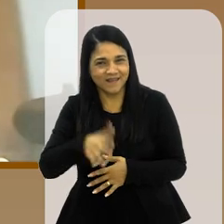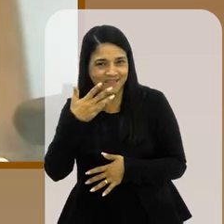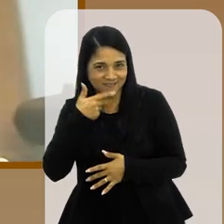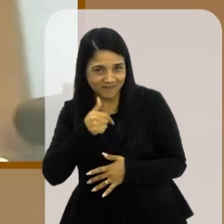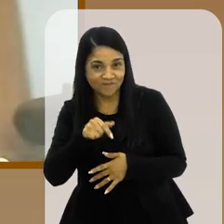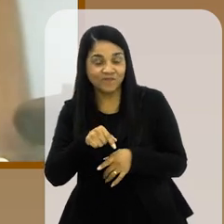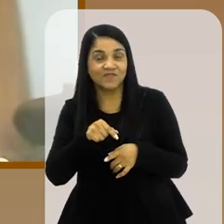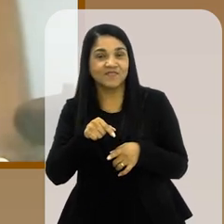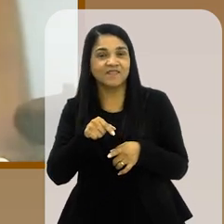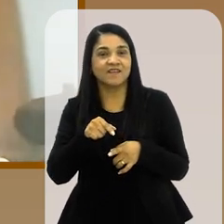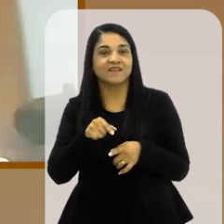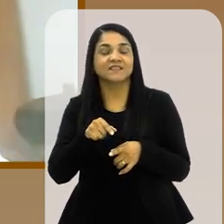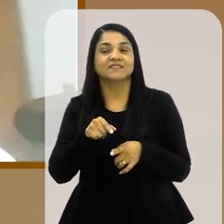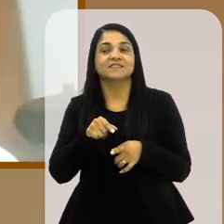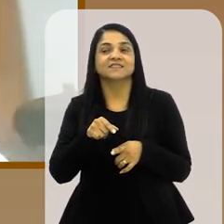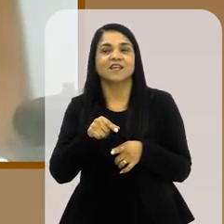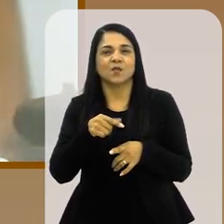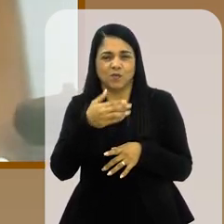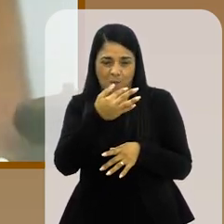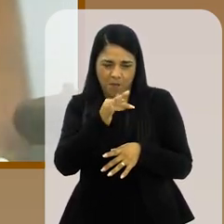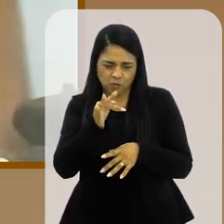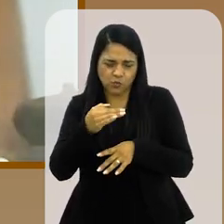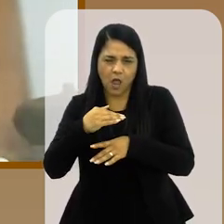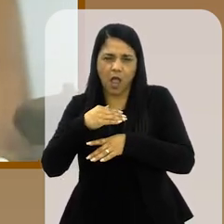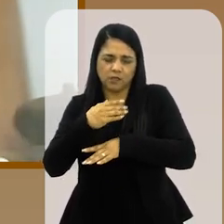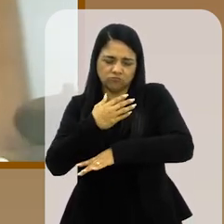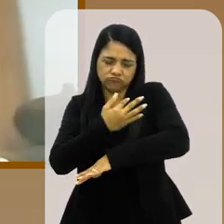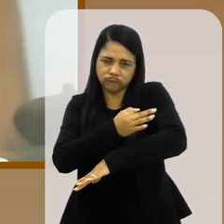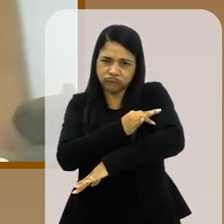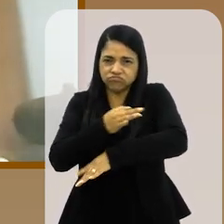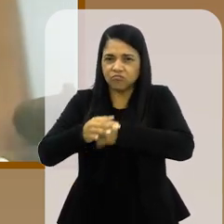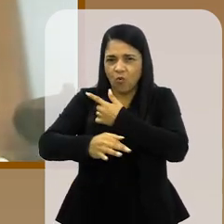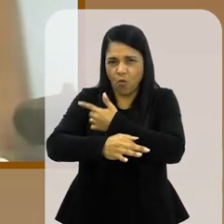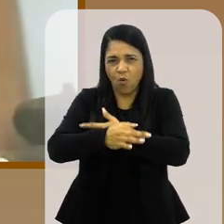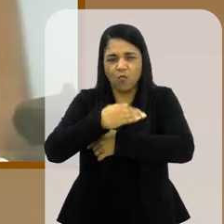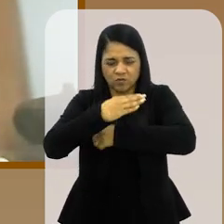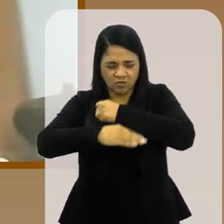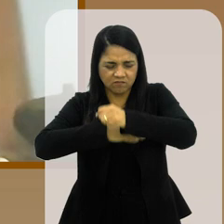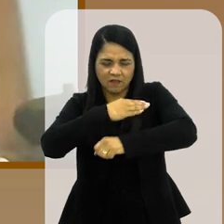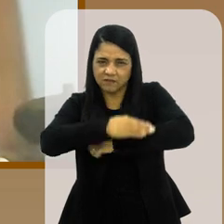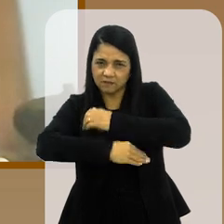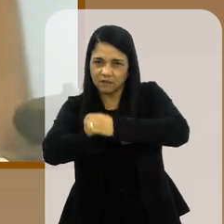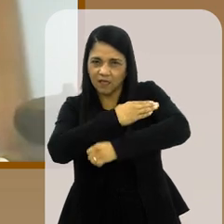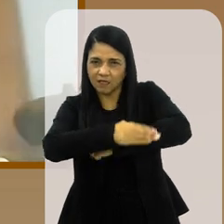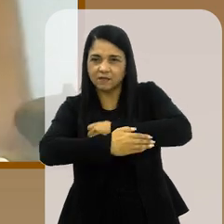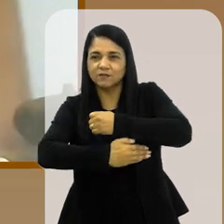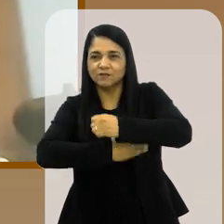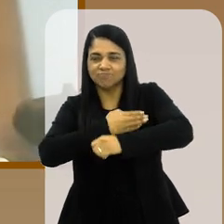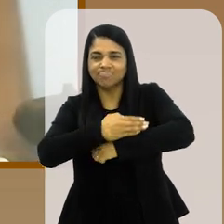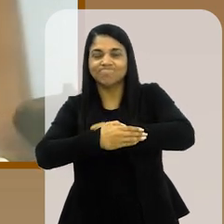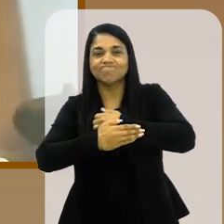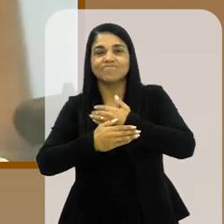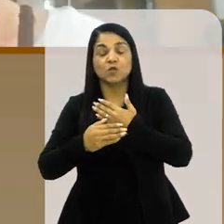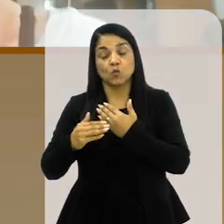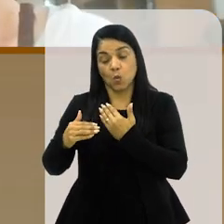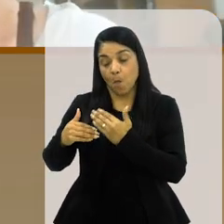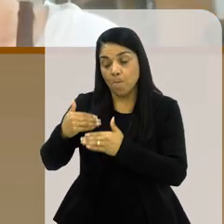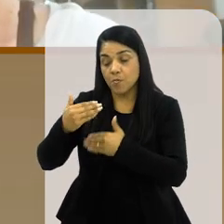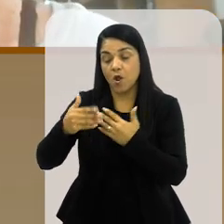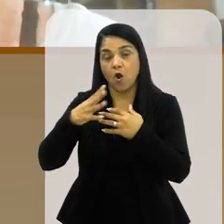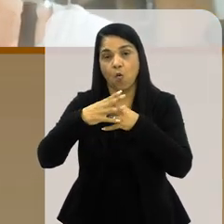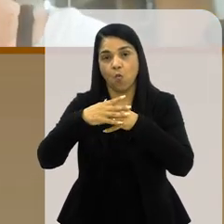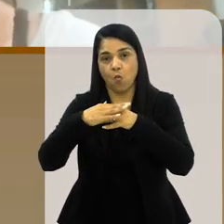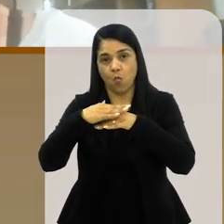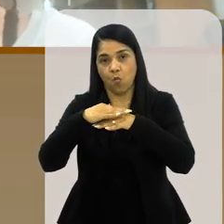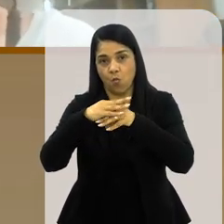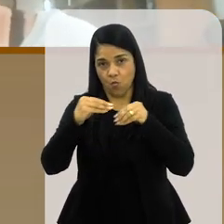agosto. Eu ainda tenho machucados, feridas que estão enfaixadas. Ainda não, eu estou em